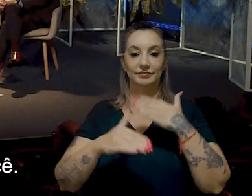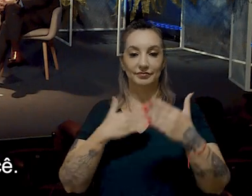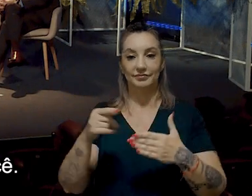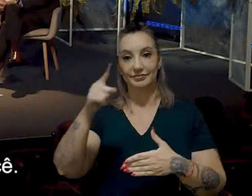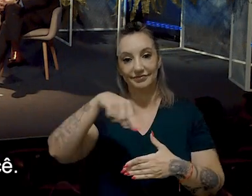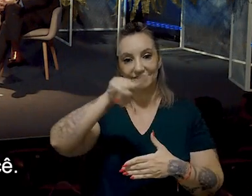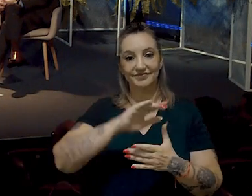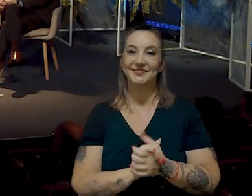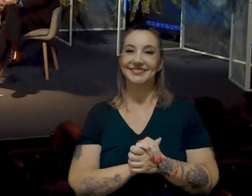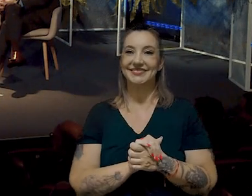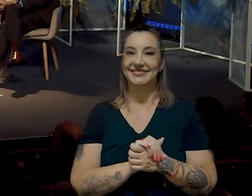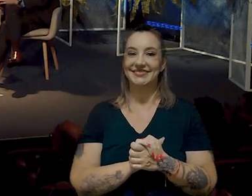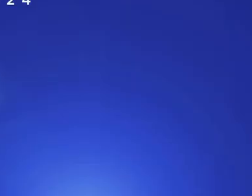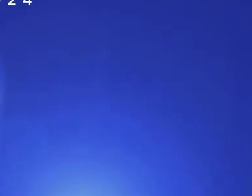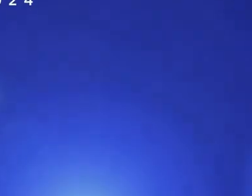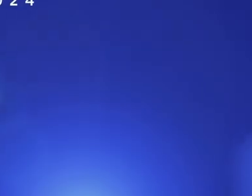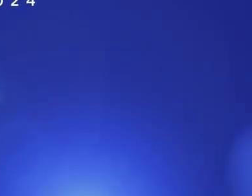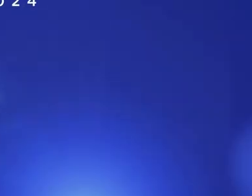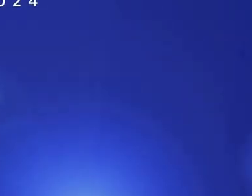passo de volta para você